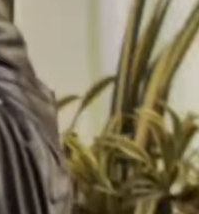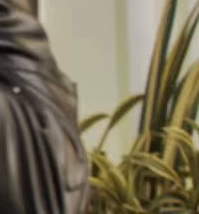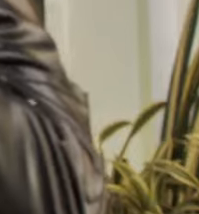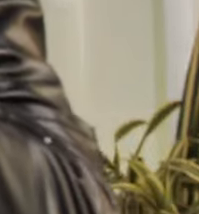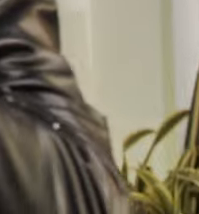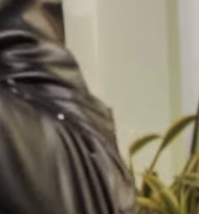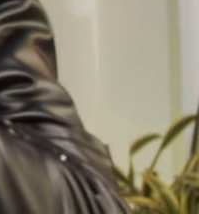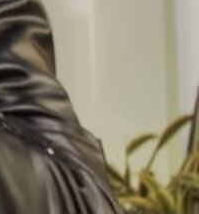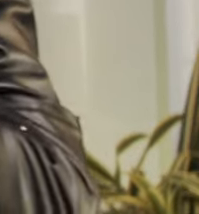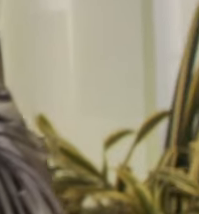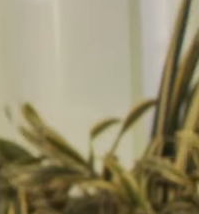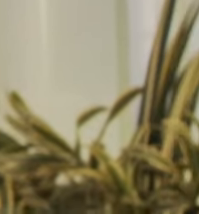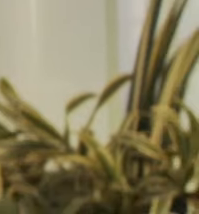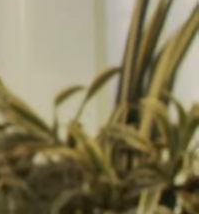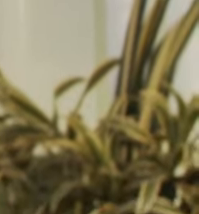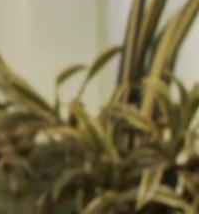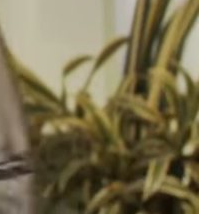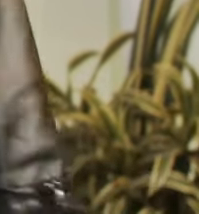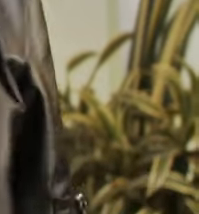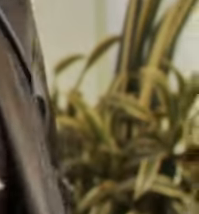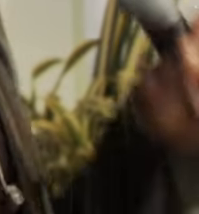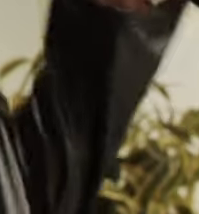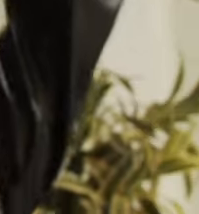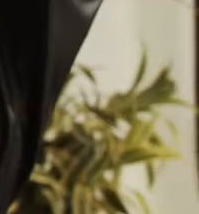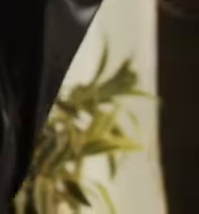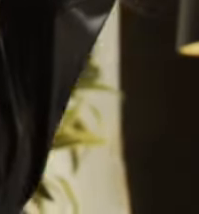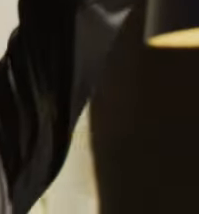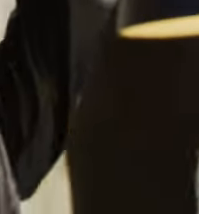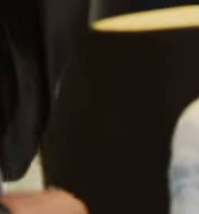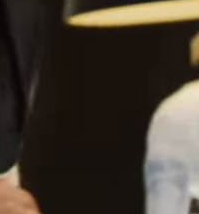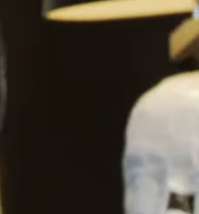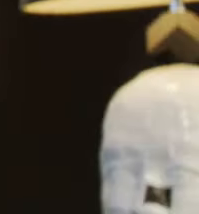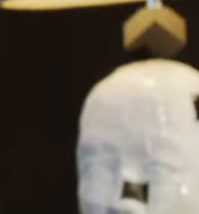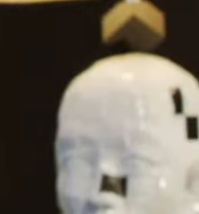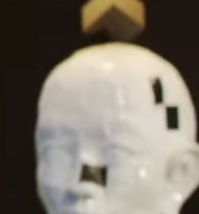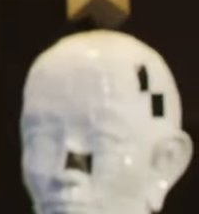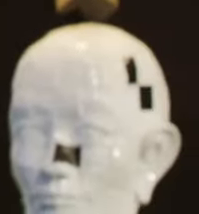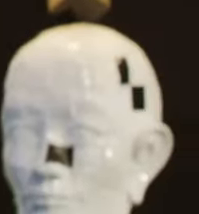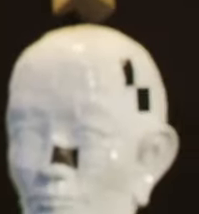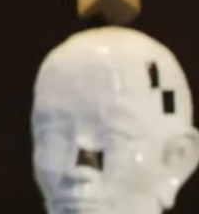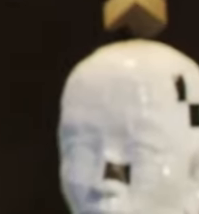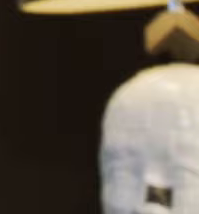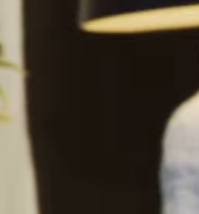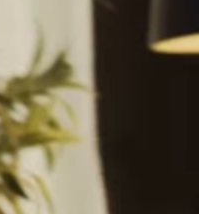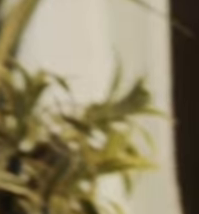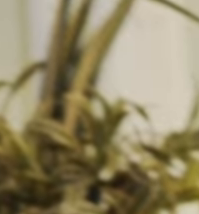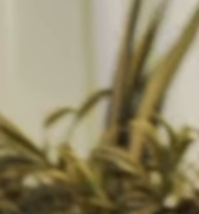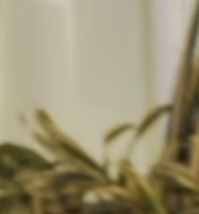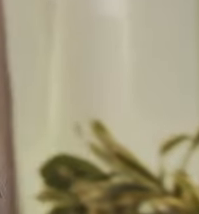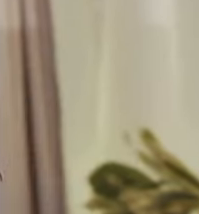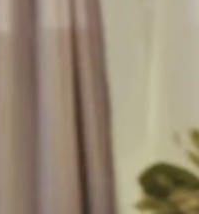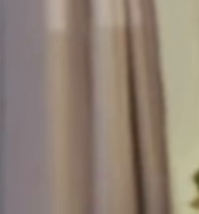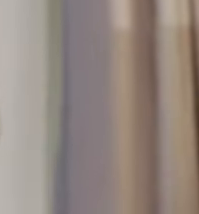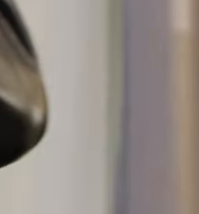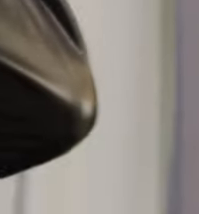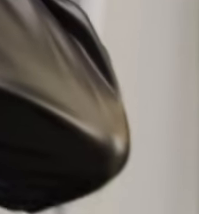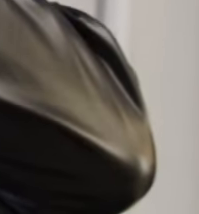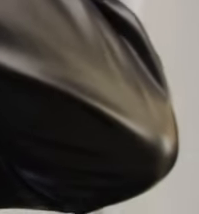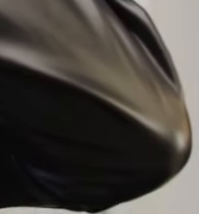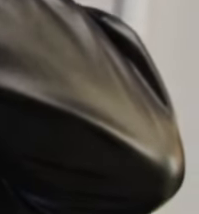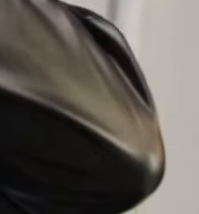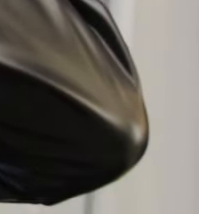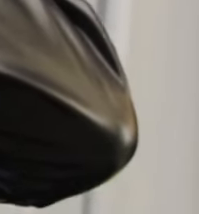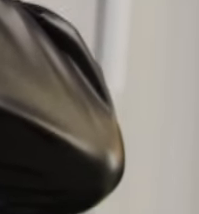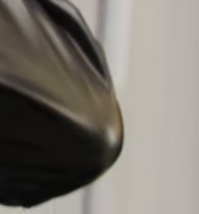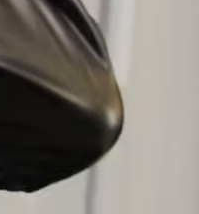Que o rolê todo mudou. Disse que agora mudou. Por quê? É outro